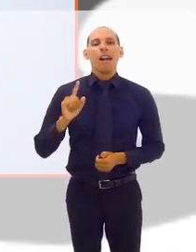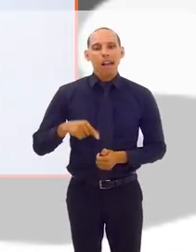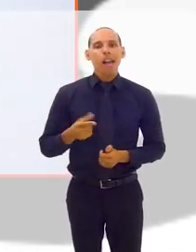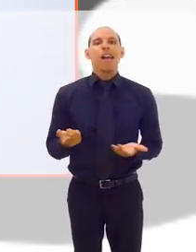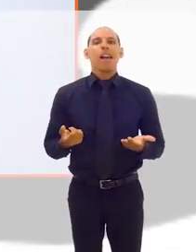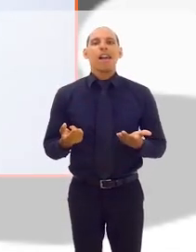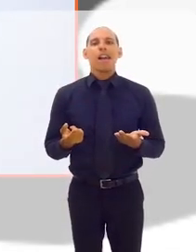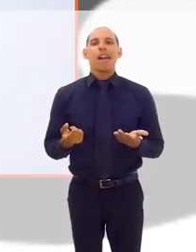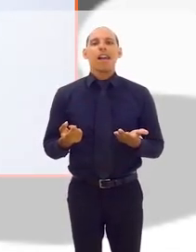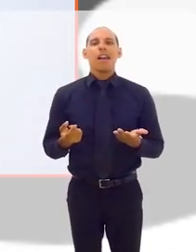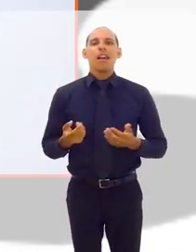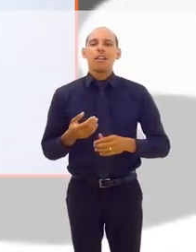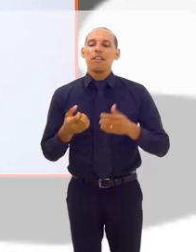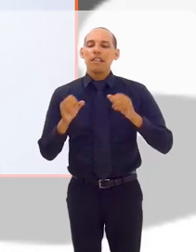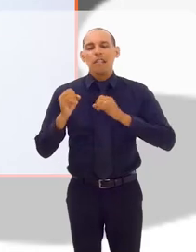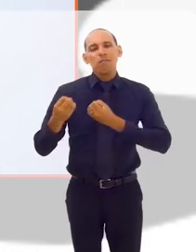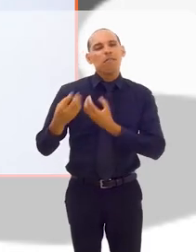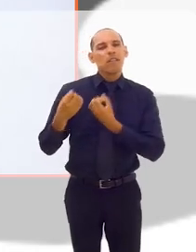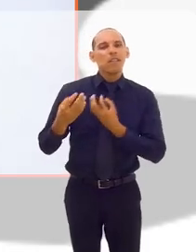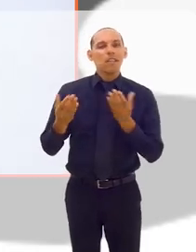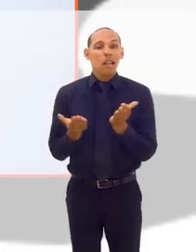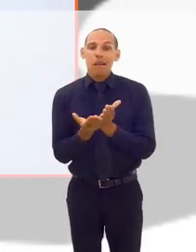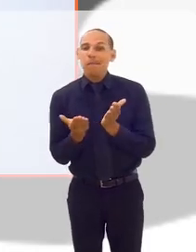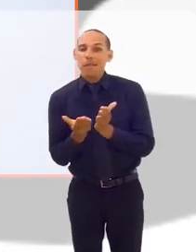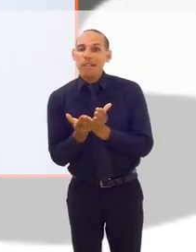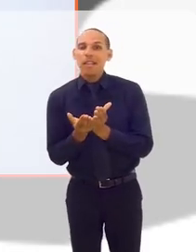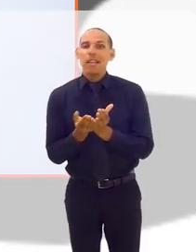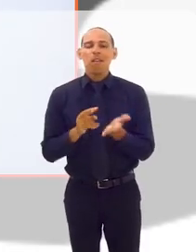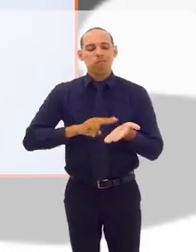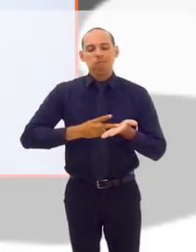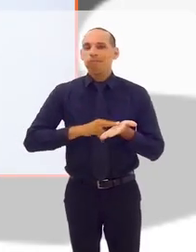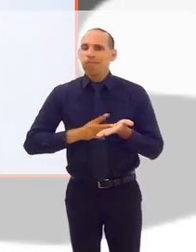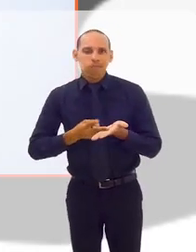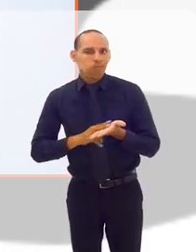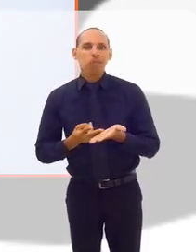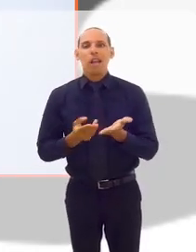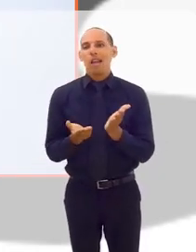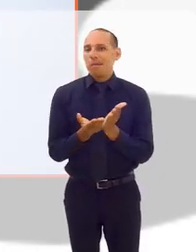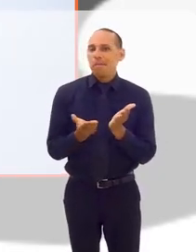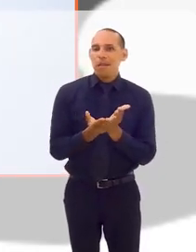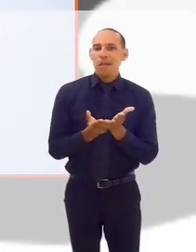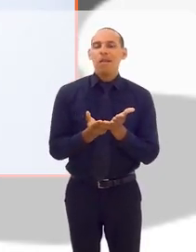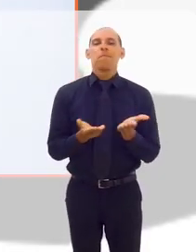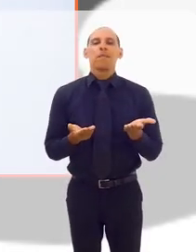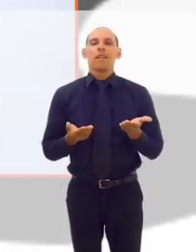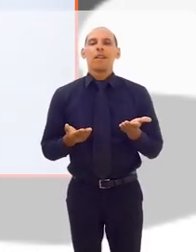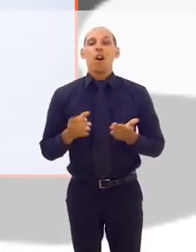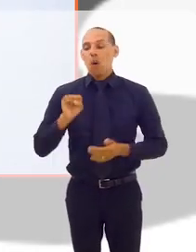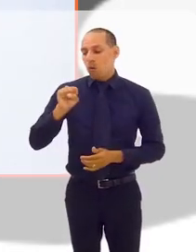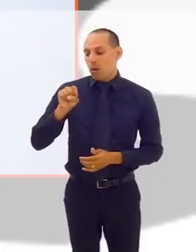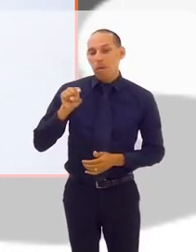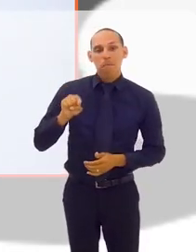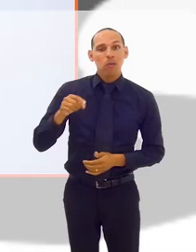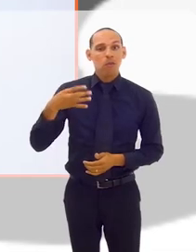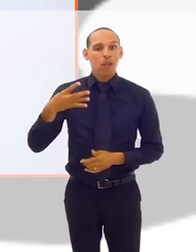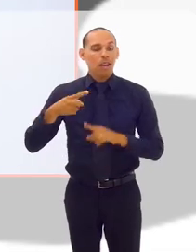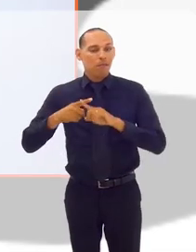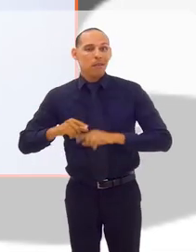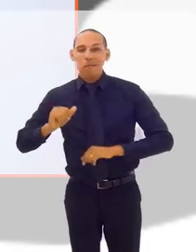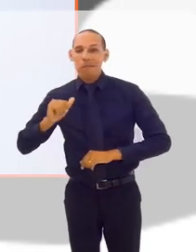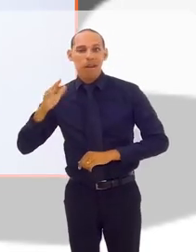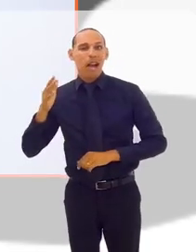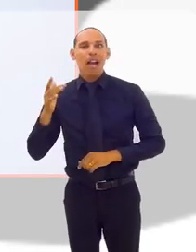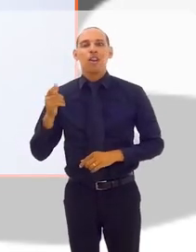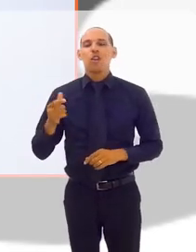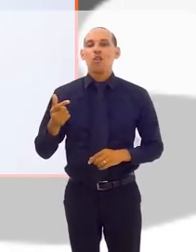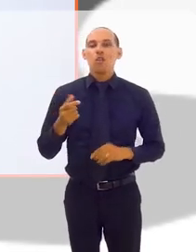Jeová, que é uma doutrina que ensina a visão bíblica. Eles traduzem a Bíblia e partes da Bíblia 8,4